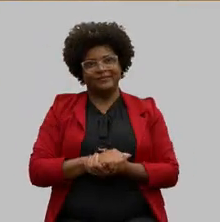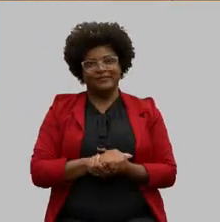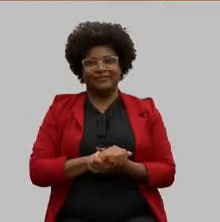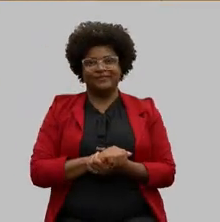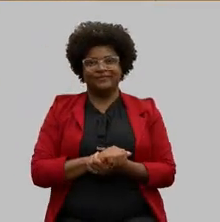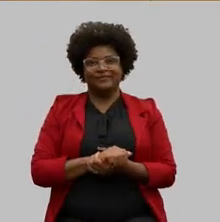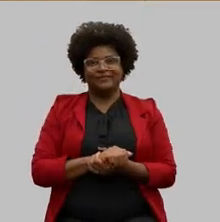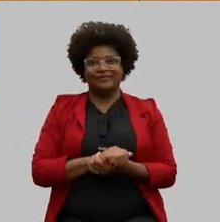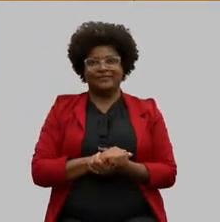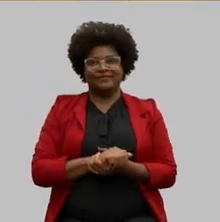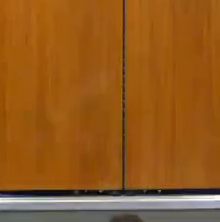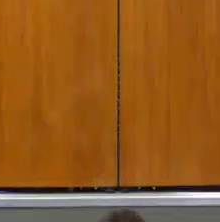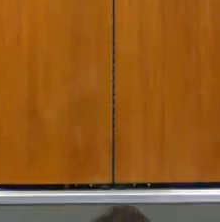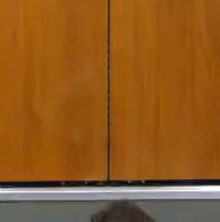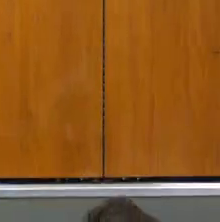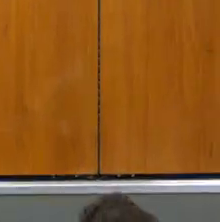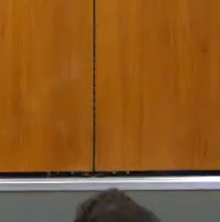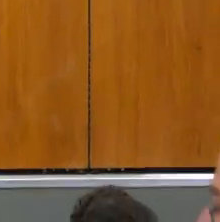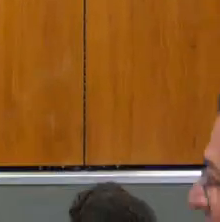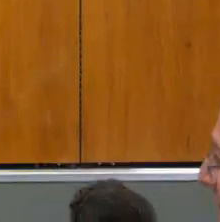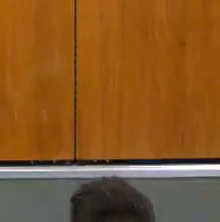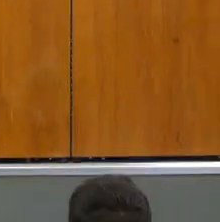obrigado obgado